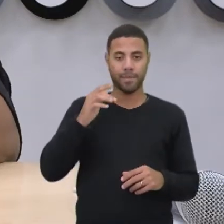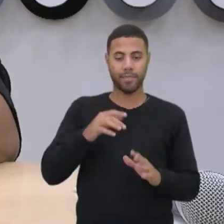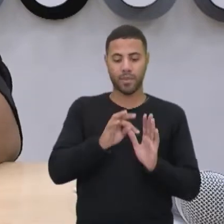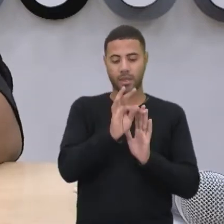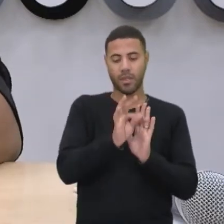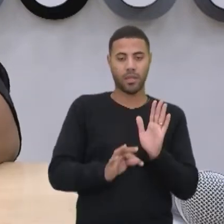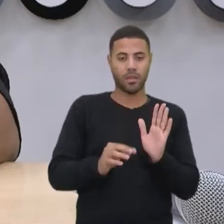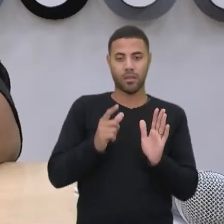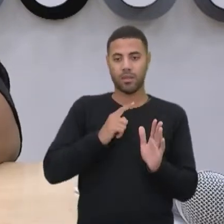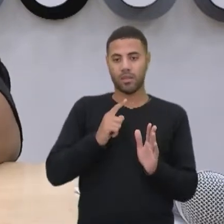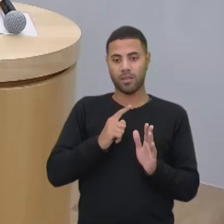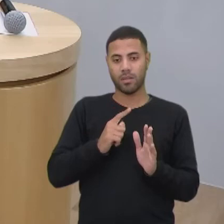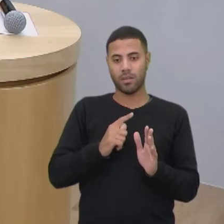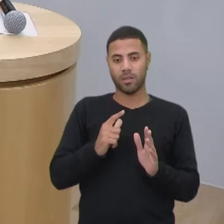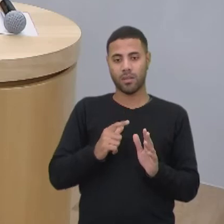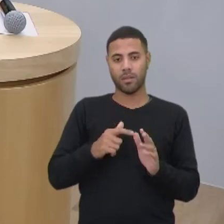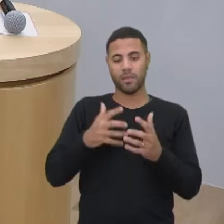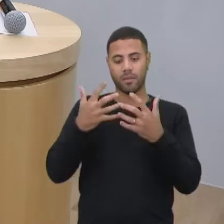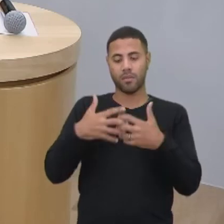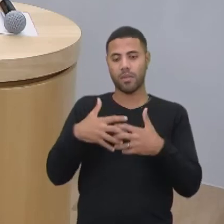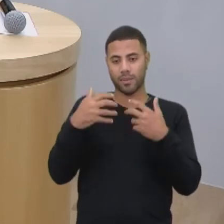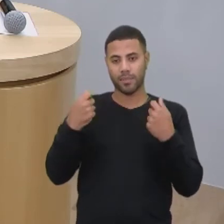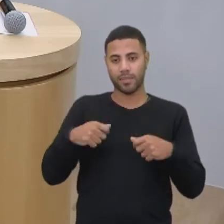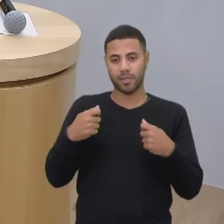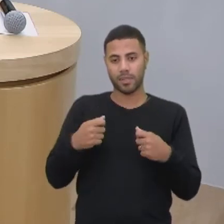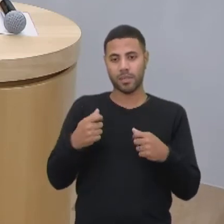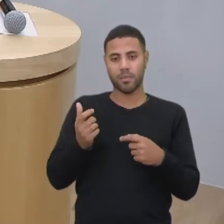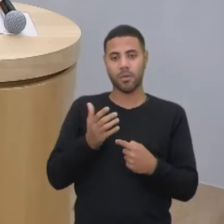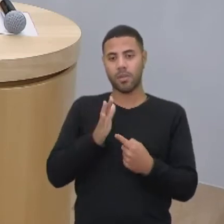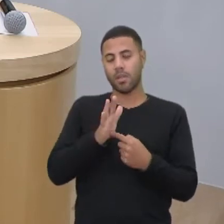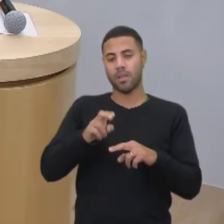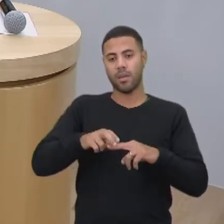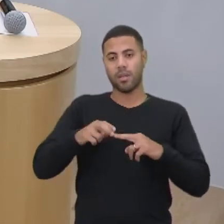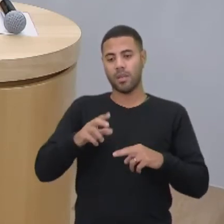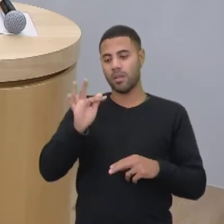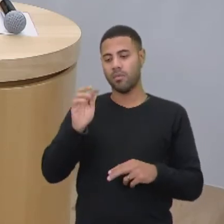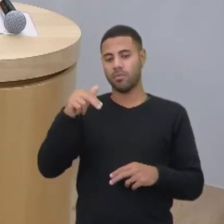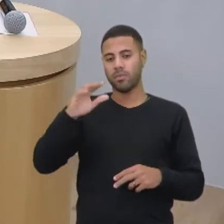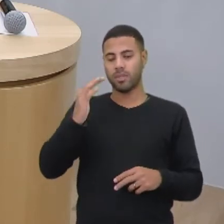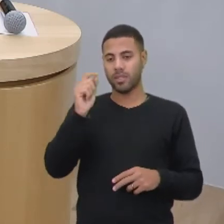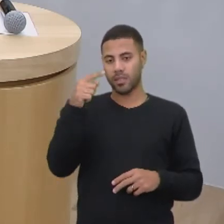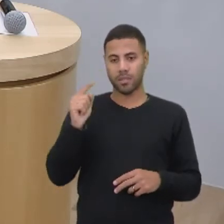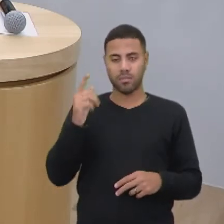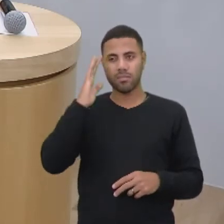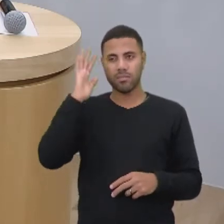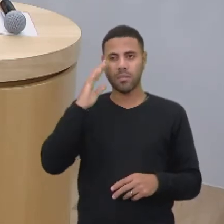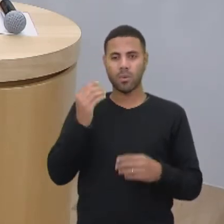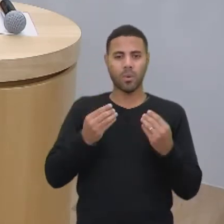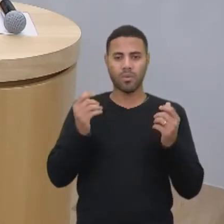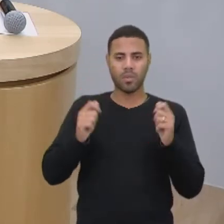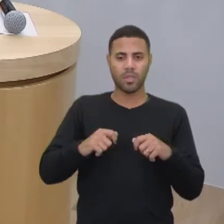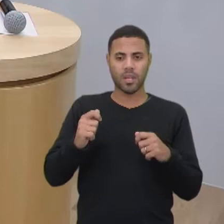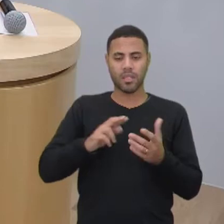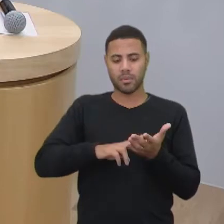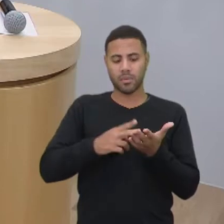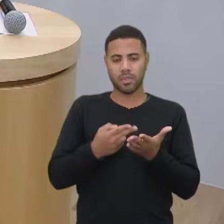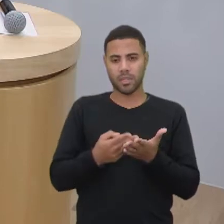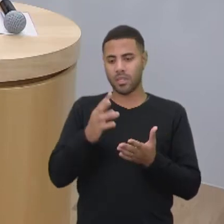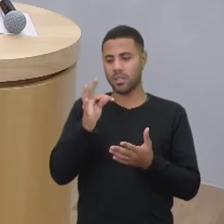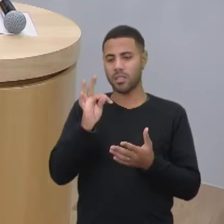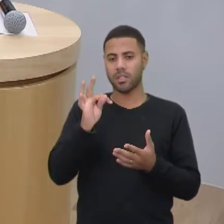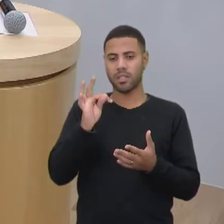ele tem que funcionar de alguma forma. Por isso que a gente fala função, né? Ok. E aí, pensar como que a gente poderia interpretar essa